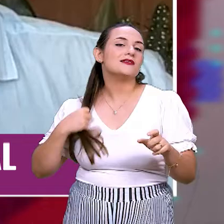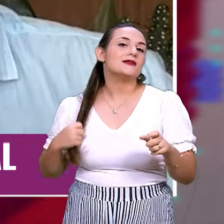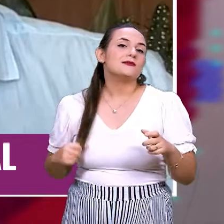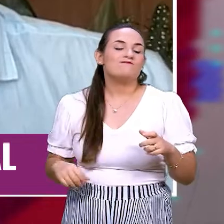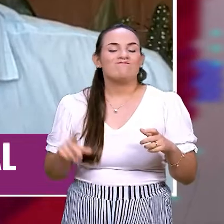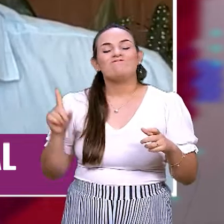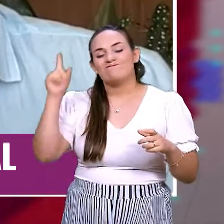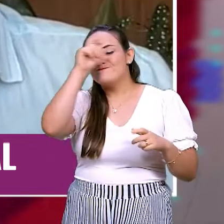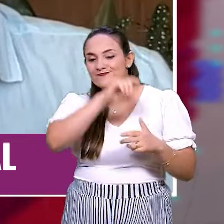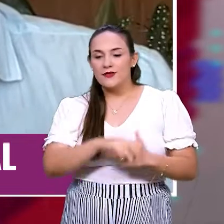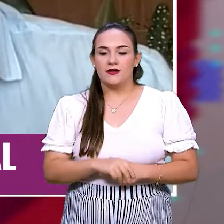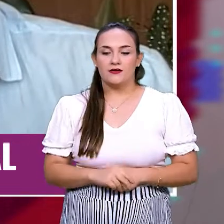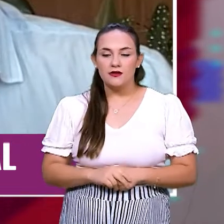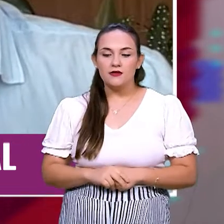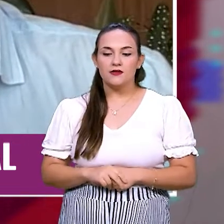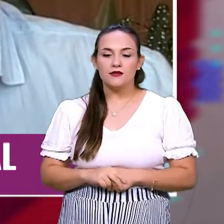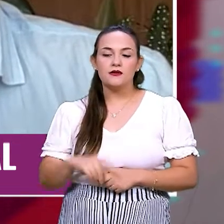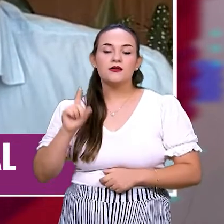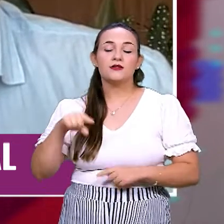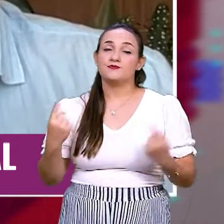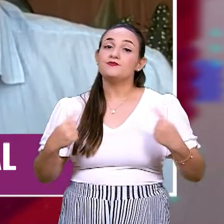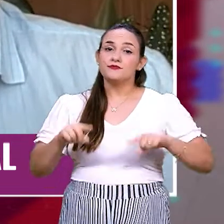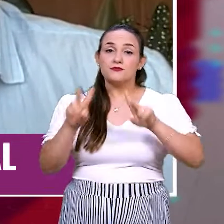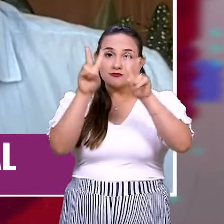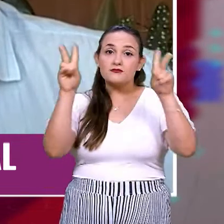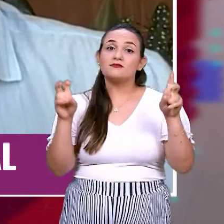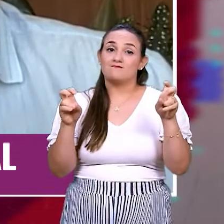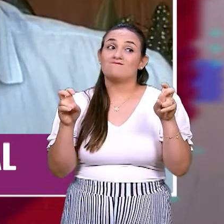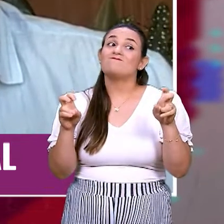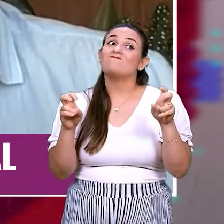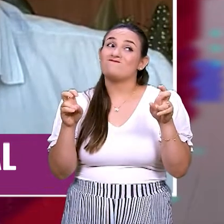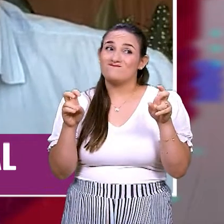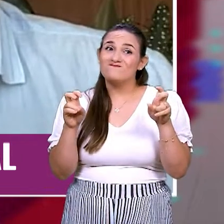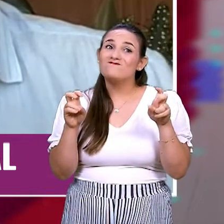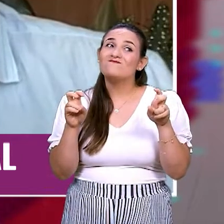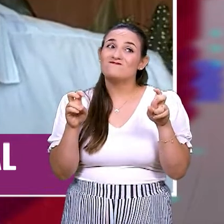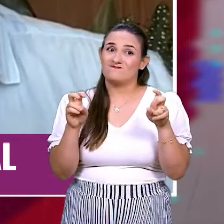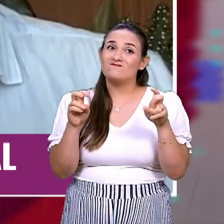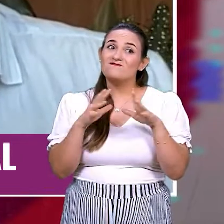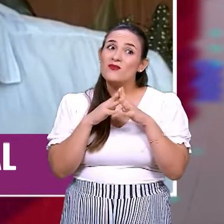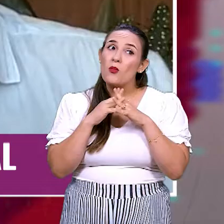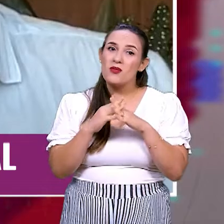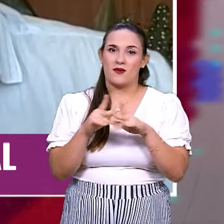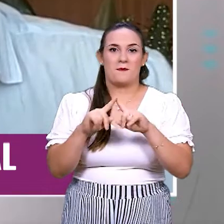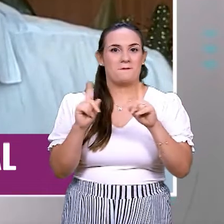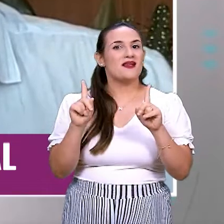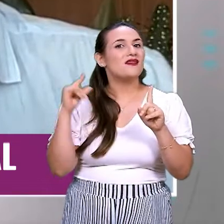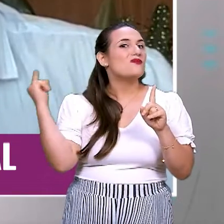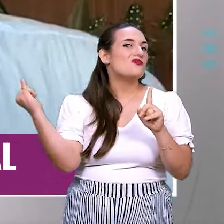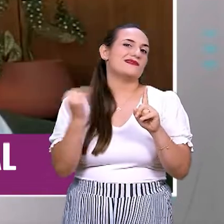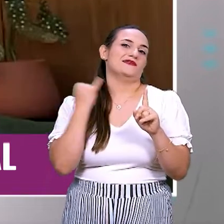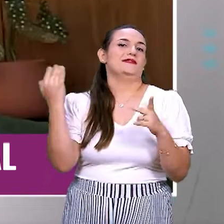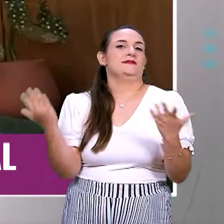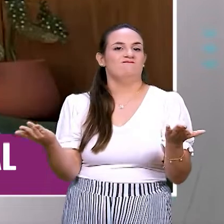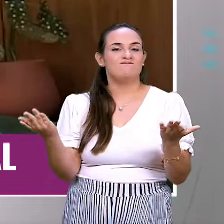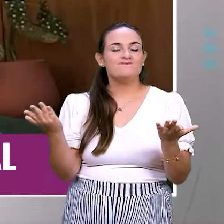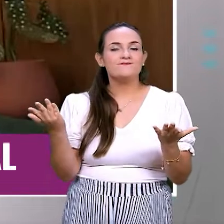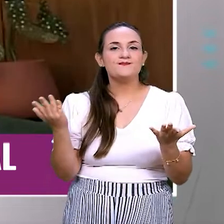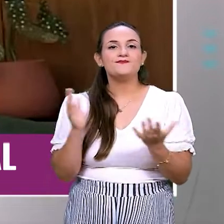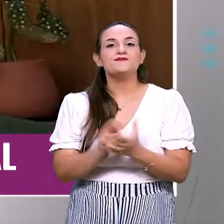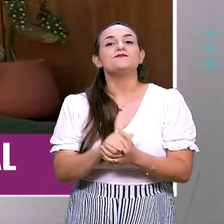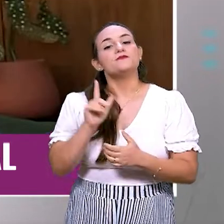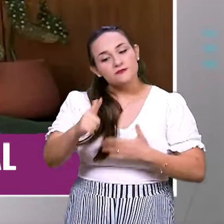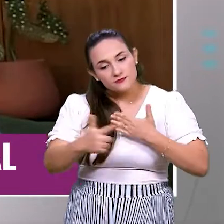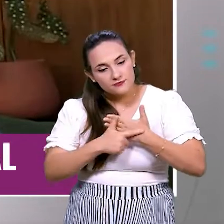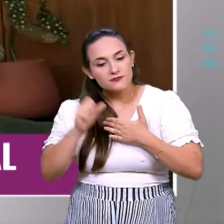da média. Então, é um tema que é muito sensível e que é de extrema importância. E sim,